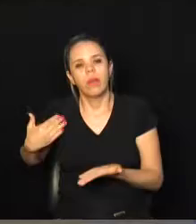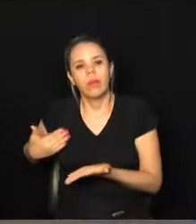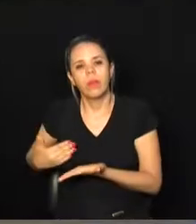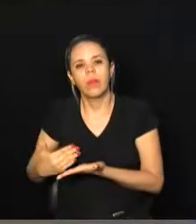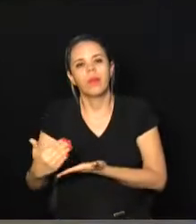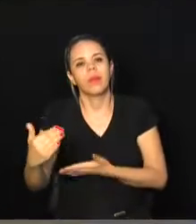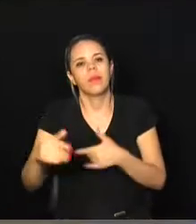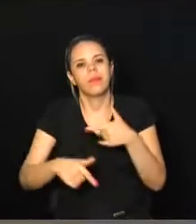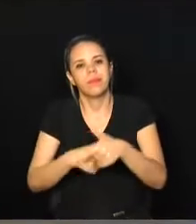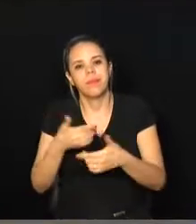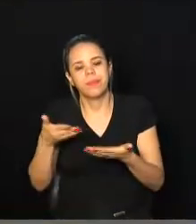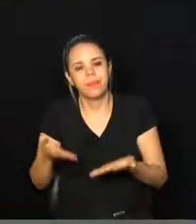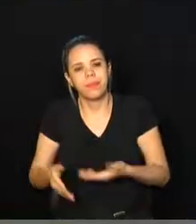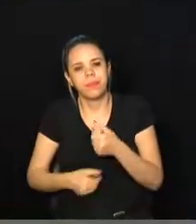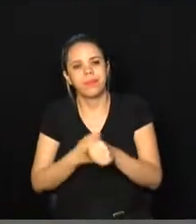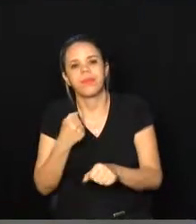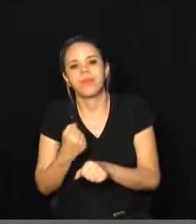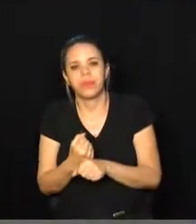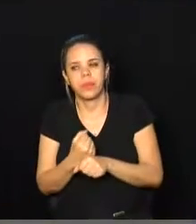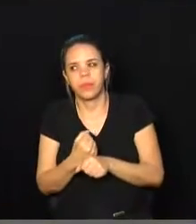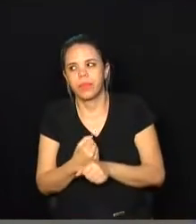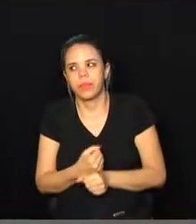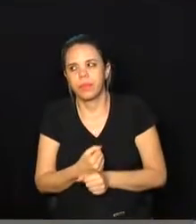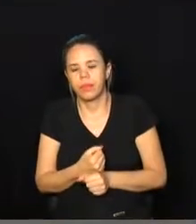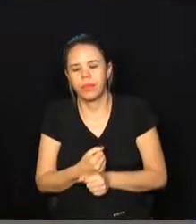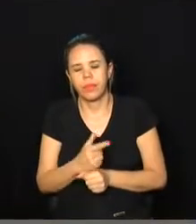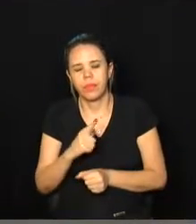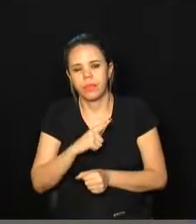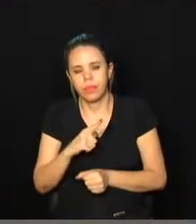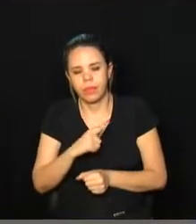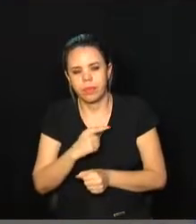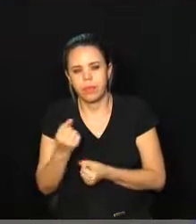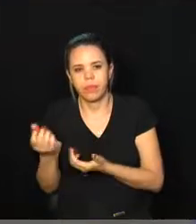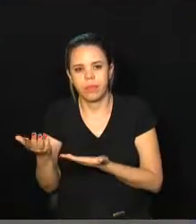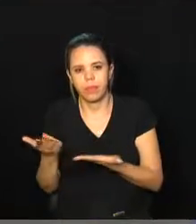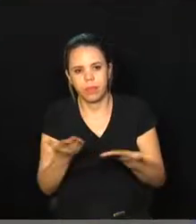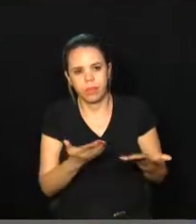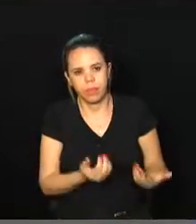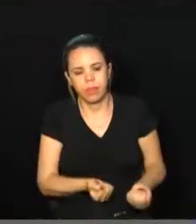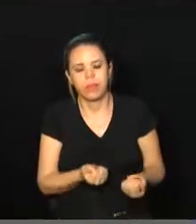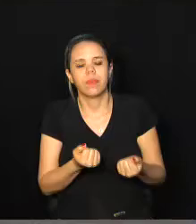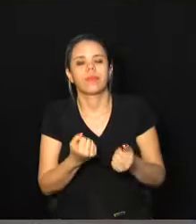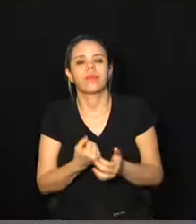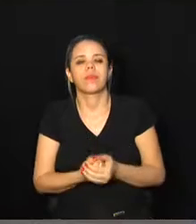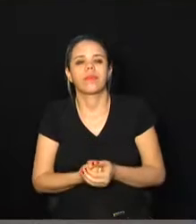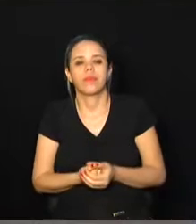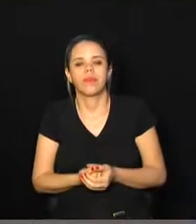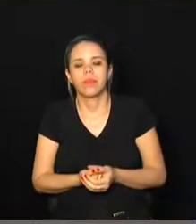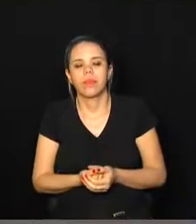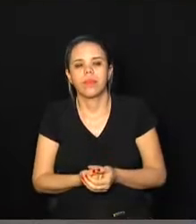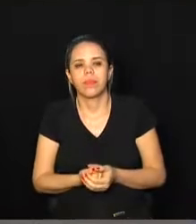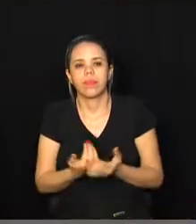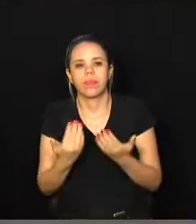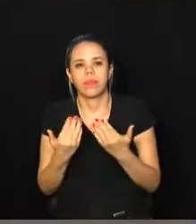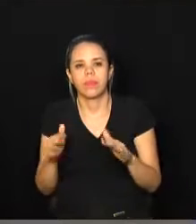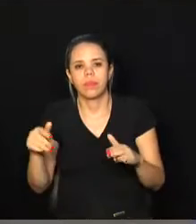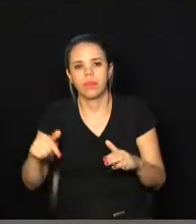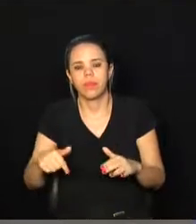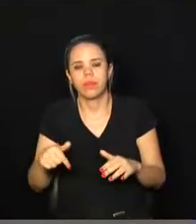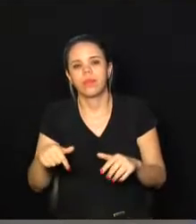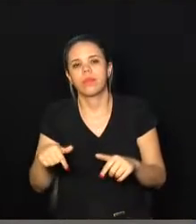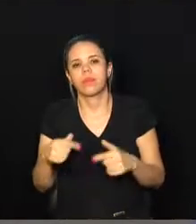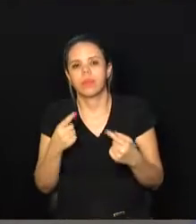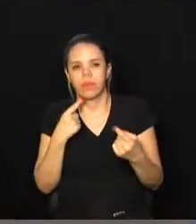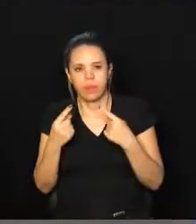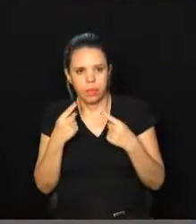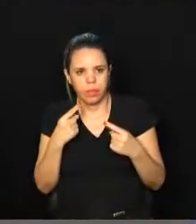nosso mandato aqui desse ano, temos sido muito bem recebidos e as portas abertas ao